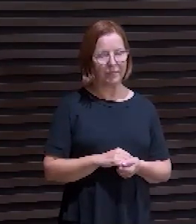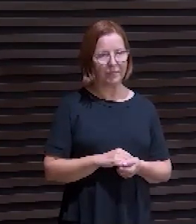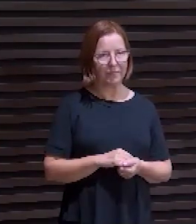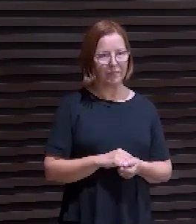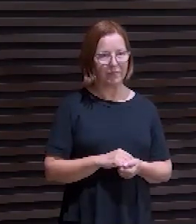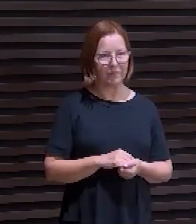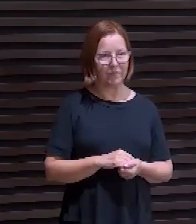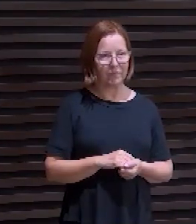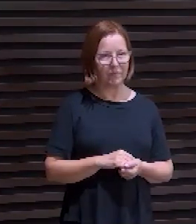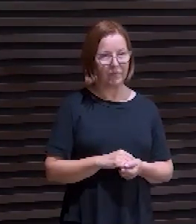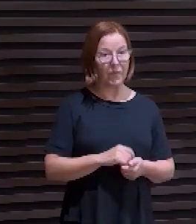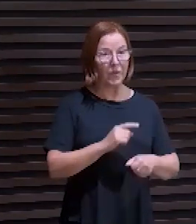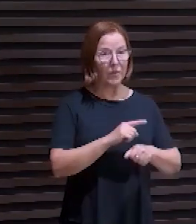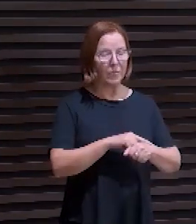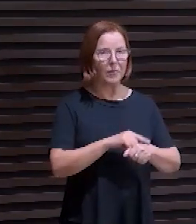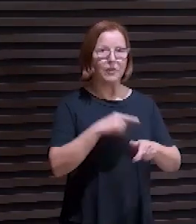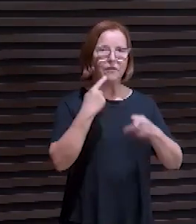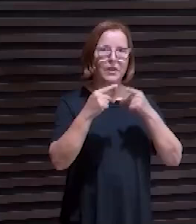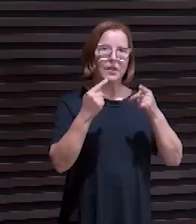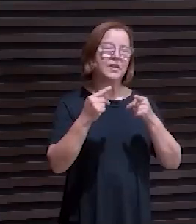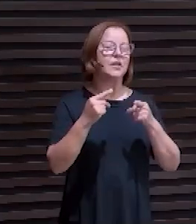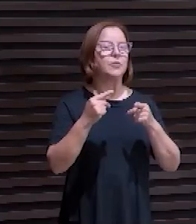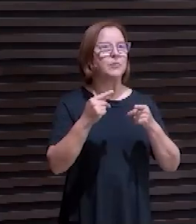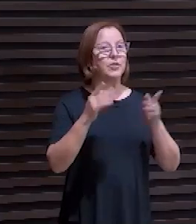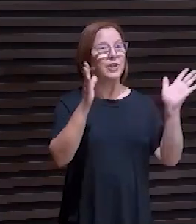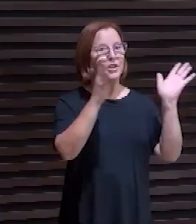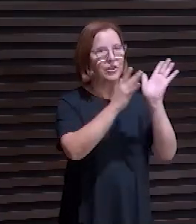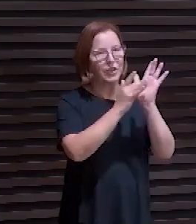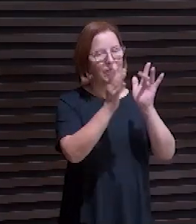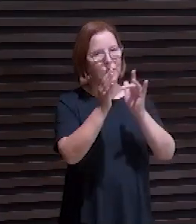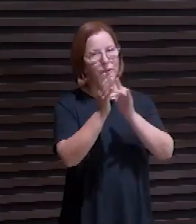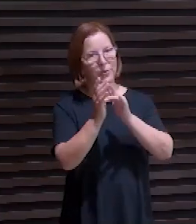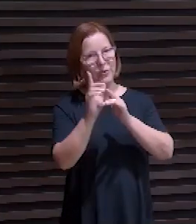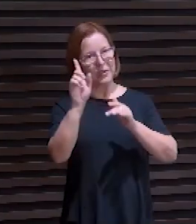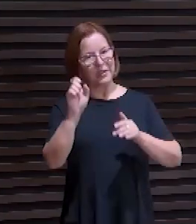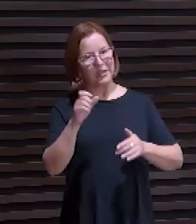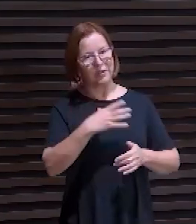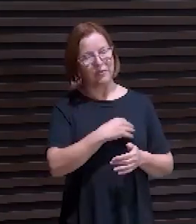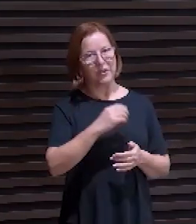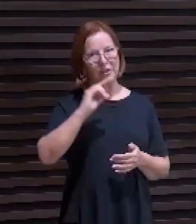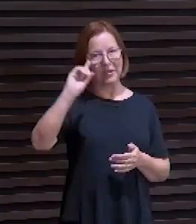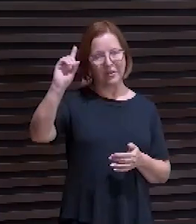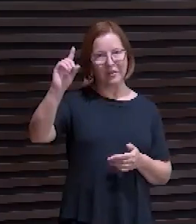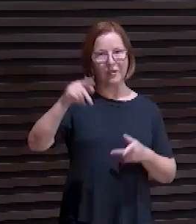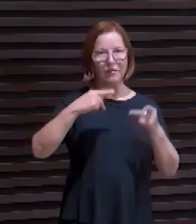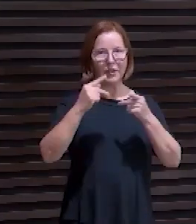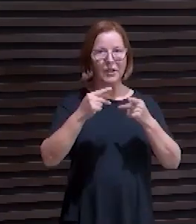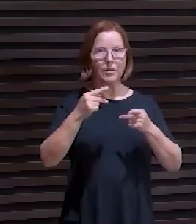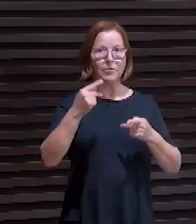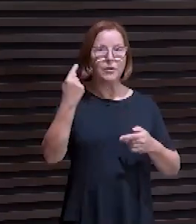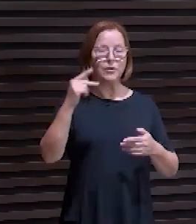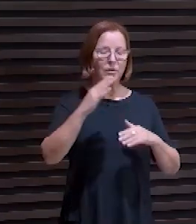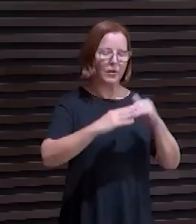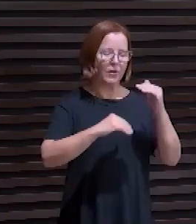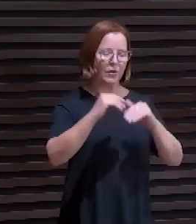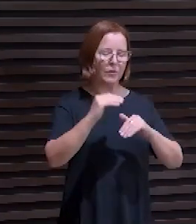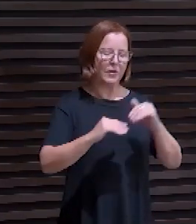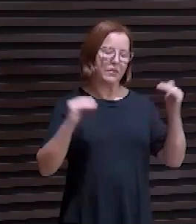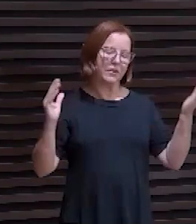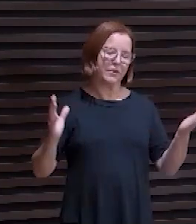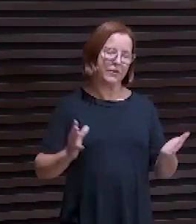Quando falamos de Jesus como Filho de Deus, nós falamos da sua obra redentora,